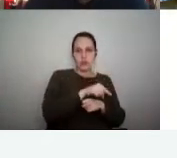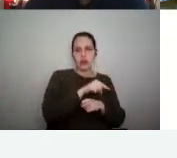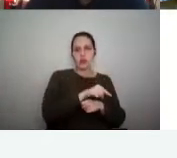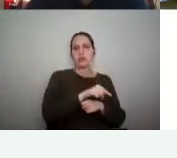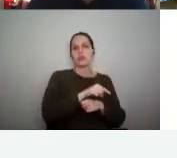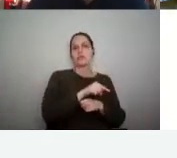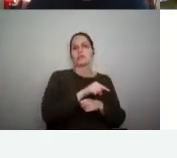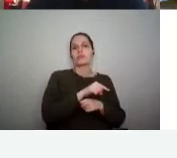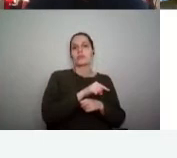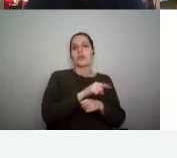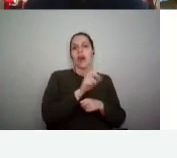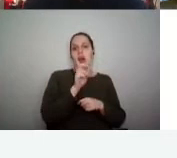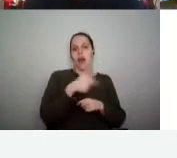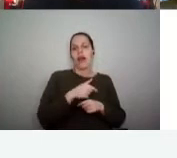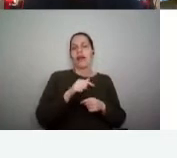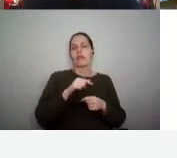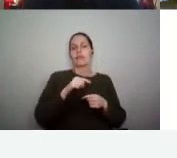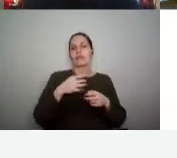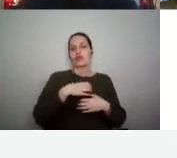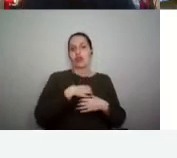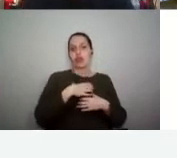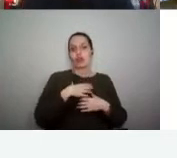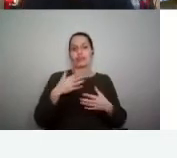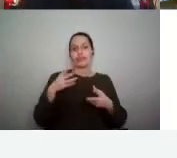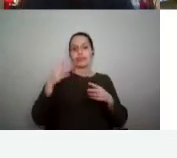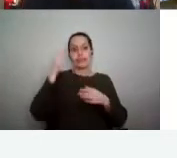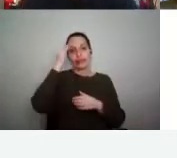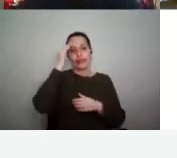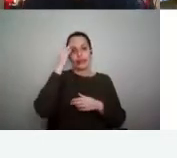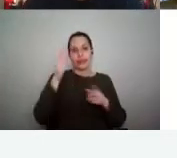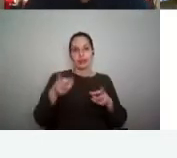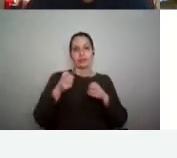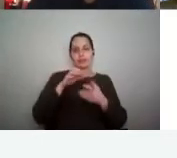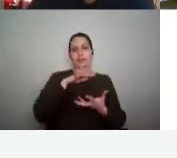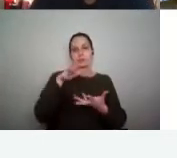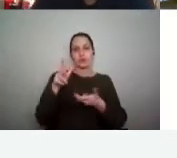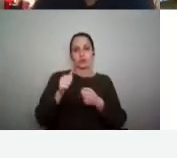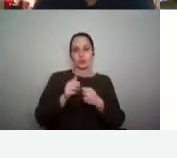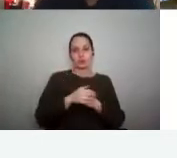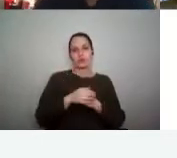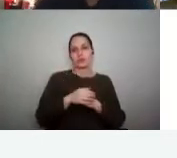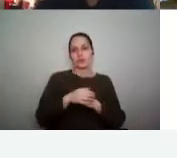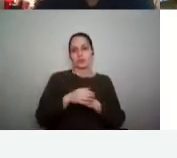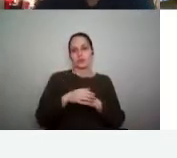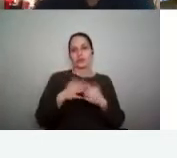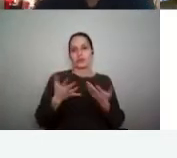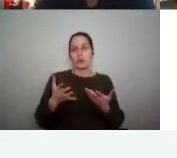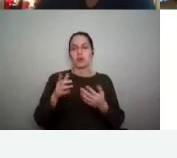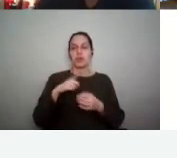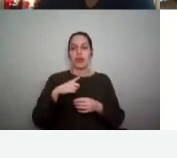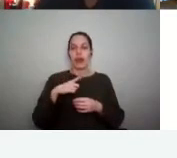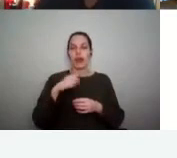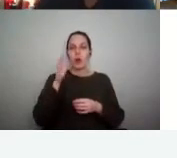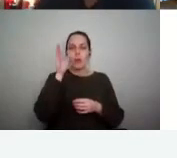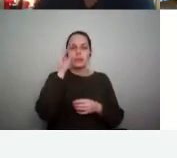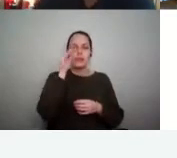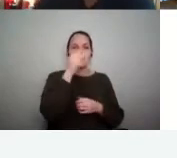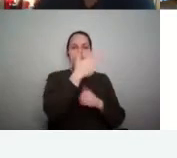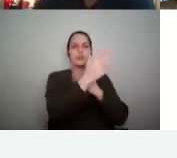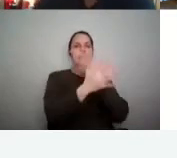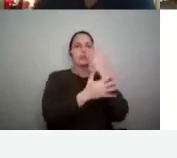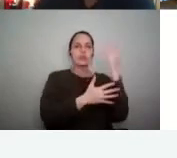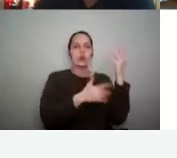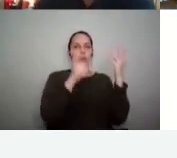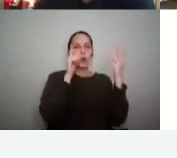ela se assenta, então, sobre os princípios que tomam a observação da natureza como elemento-chave da compreensão do